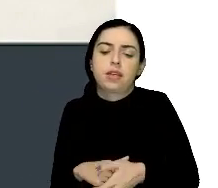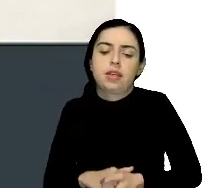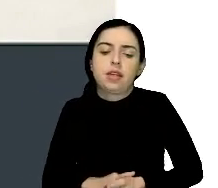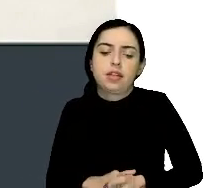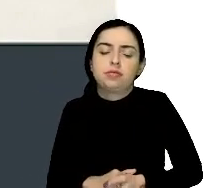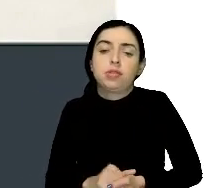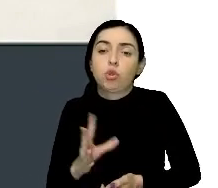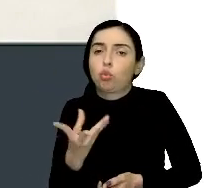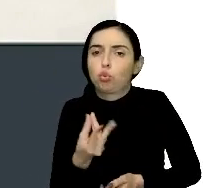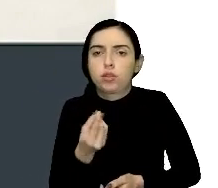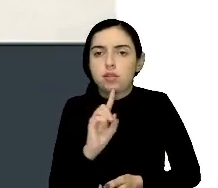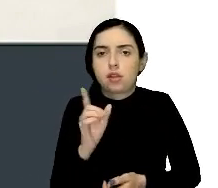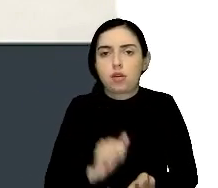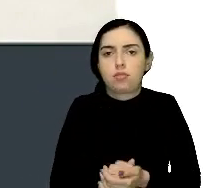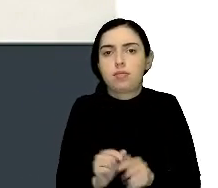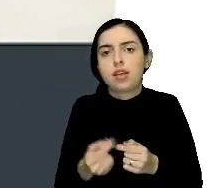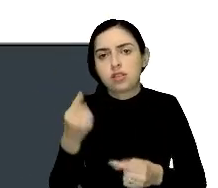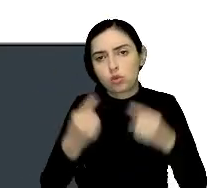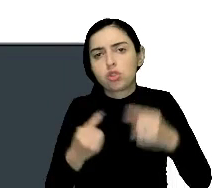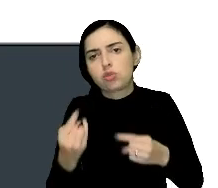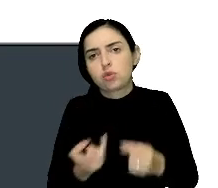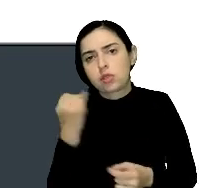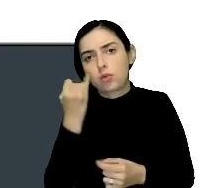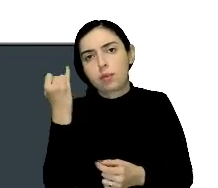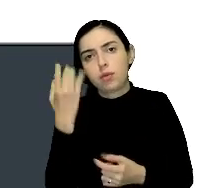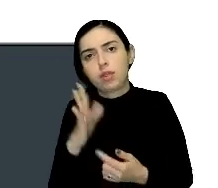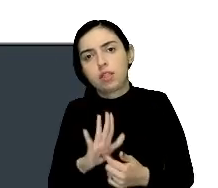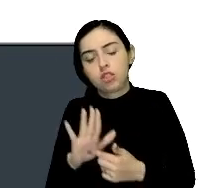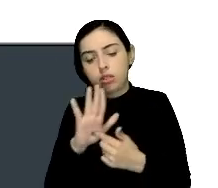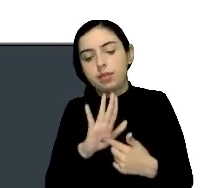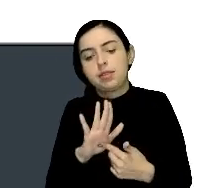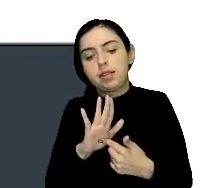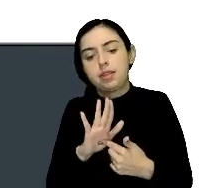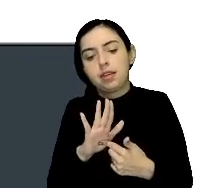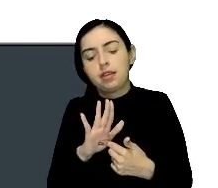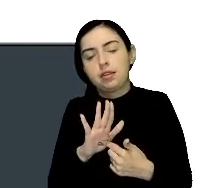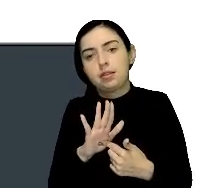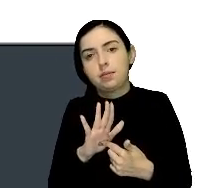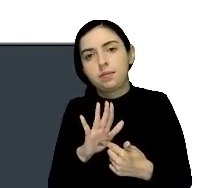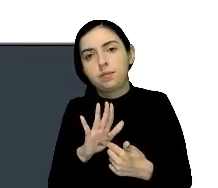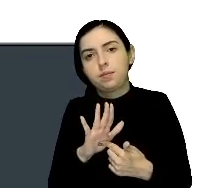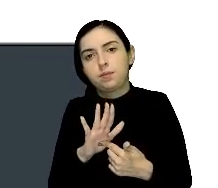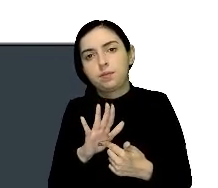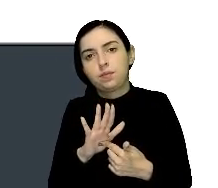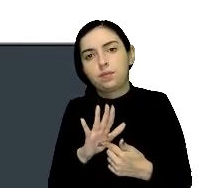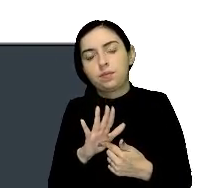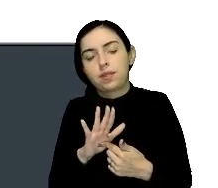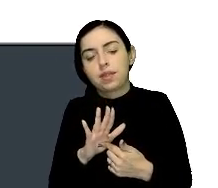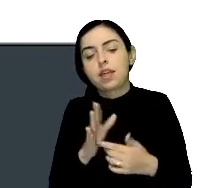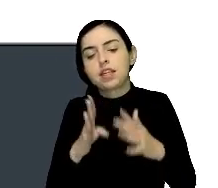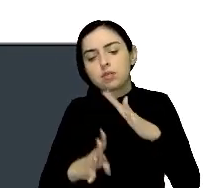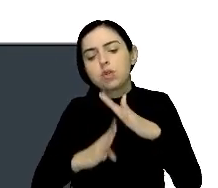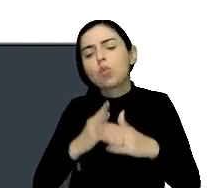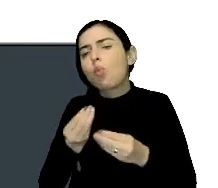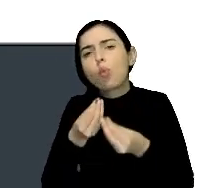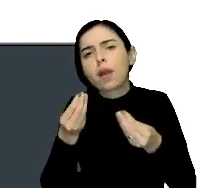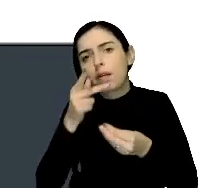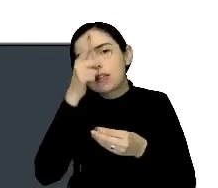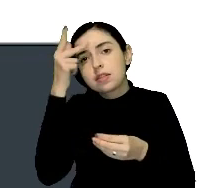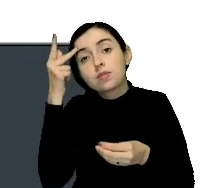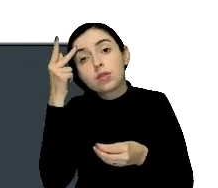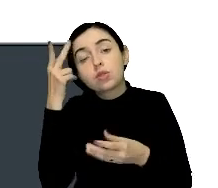exatamente em todos, mas essa é uma discussão importante que está aí colocada. E esses migrantes, né? Quem são esses